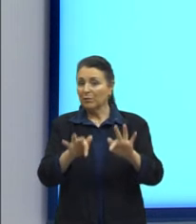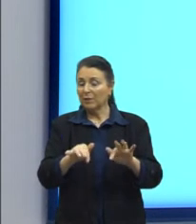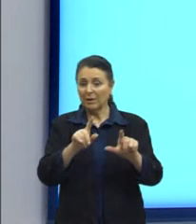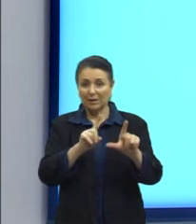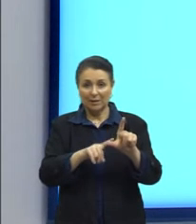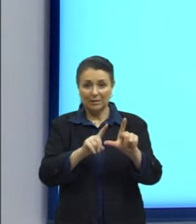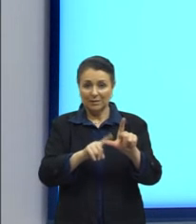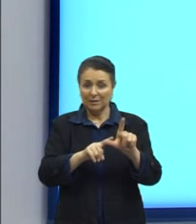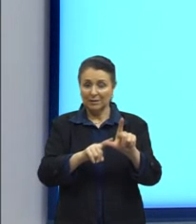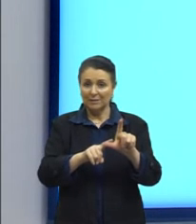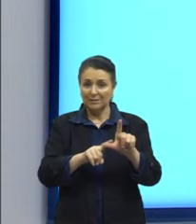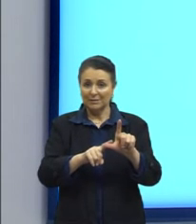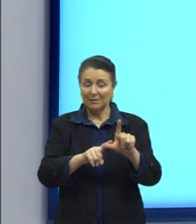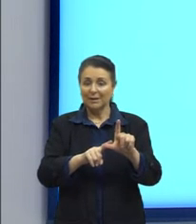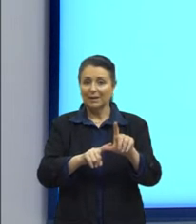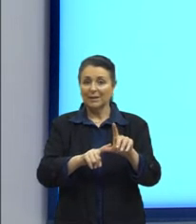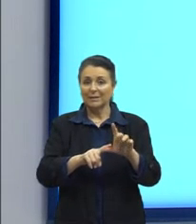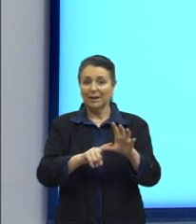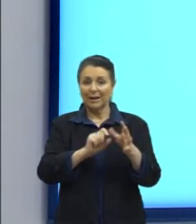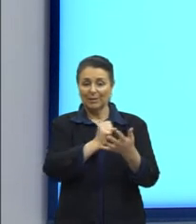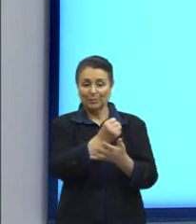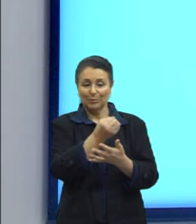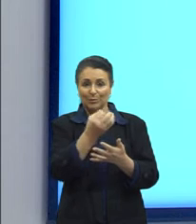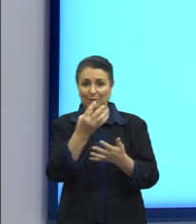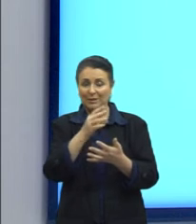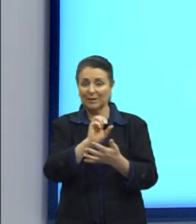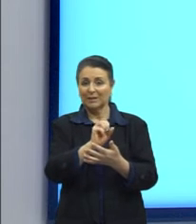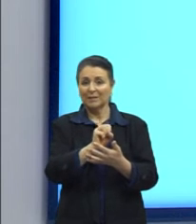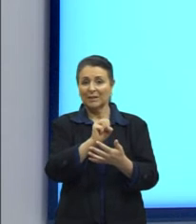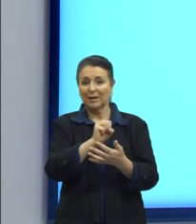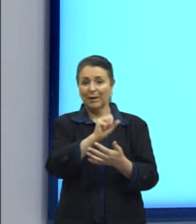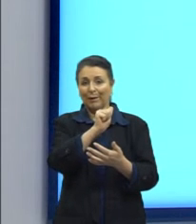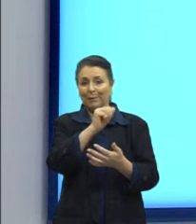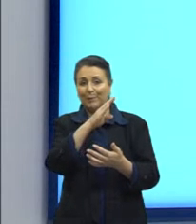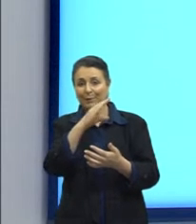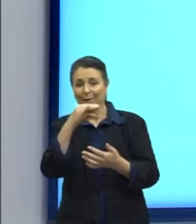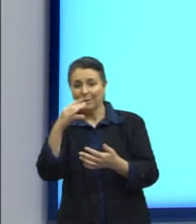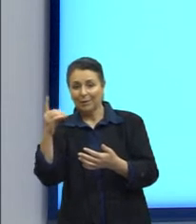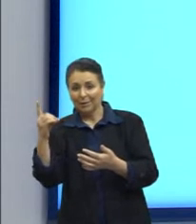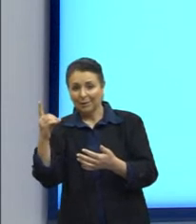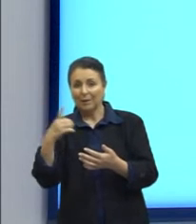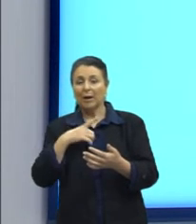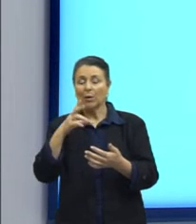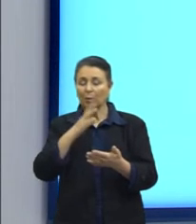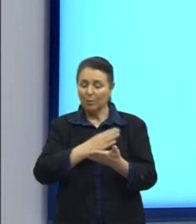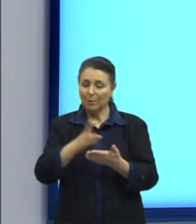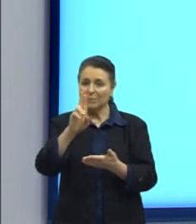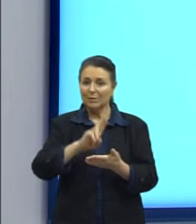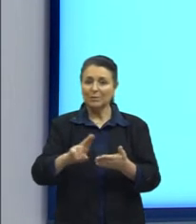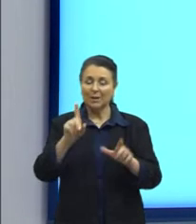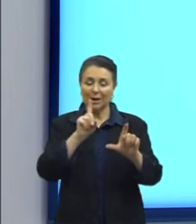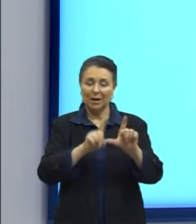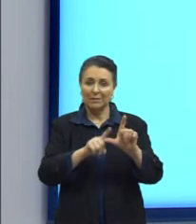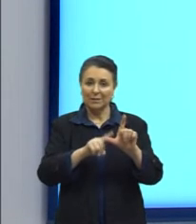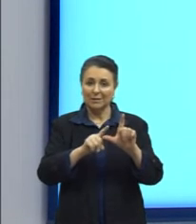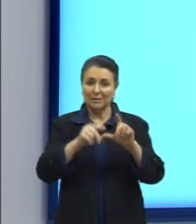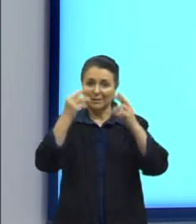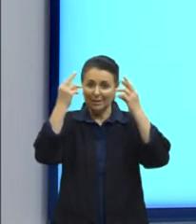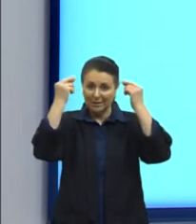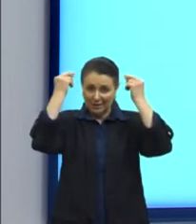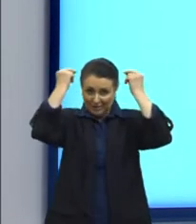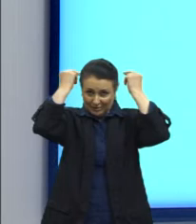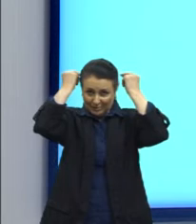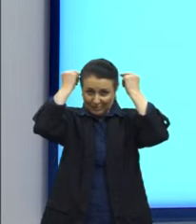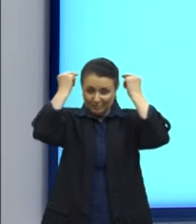original a gente começa a usar as letras gregas para que não fique as letras muito repetidas né para tornar Então aquela